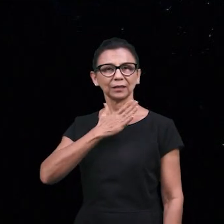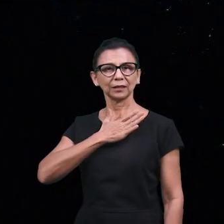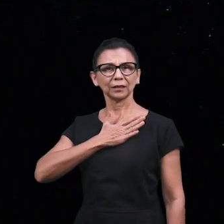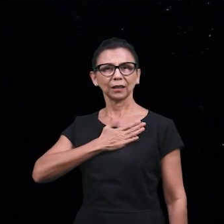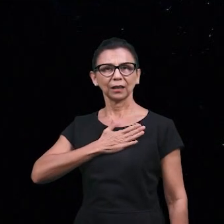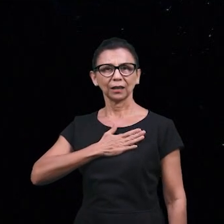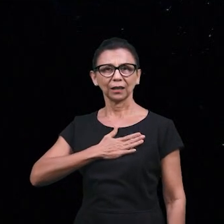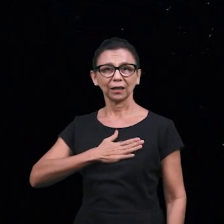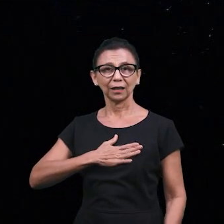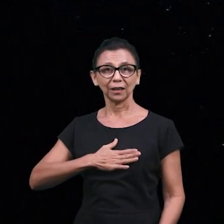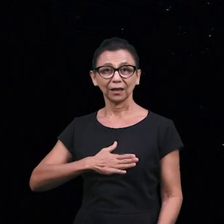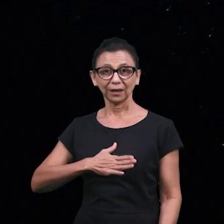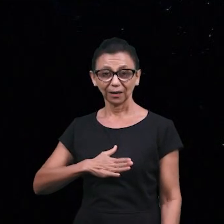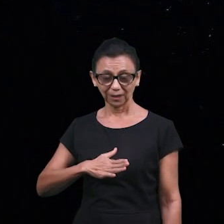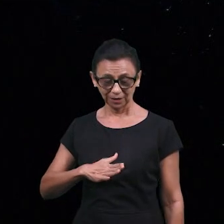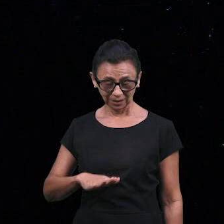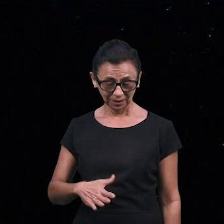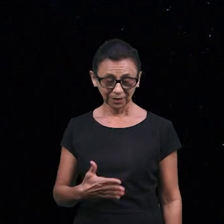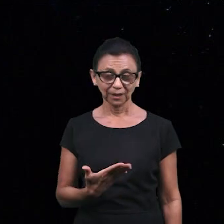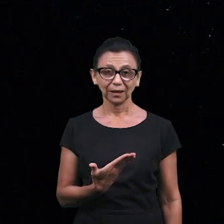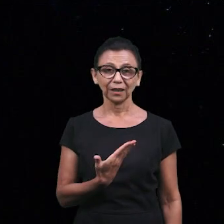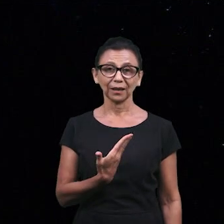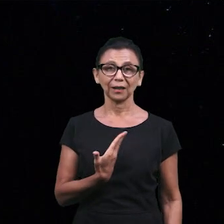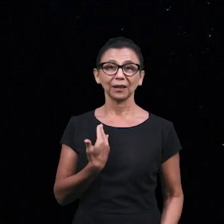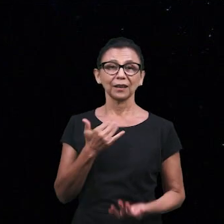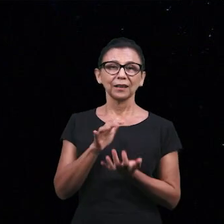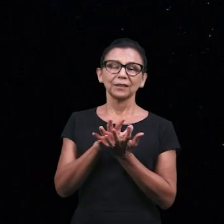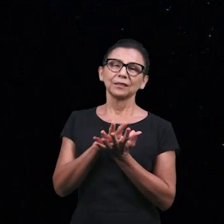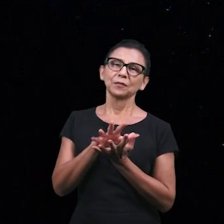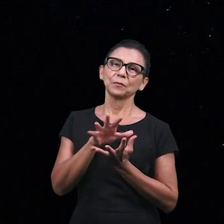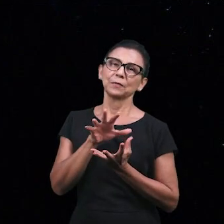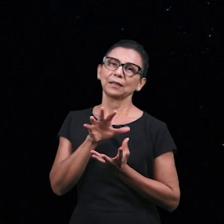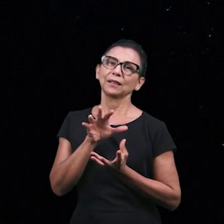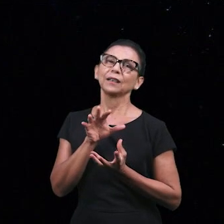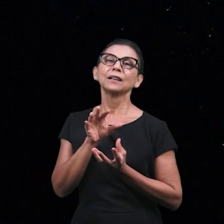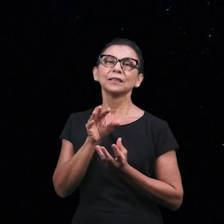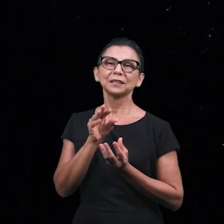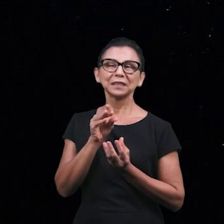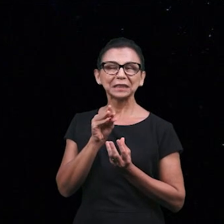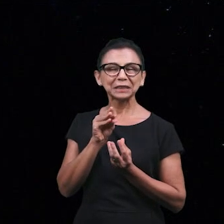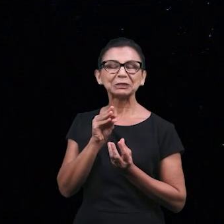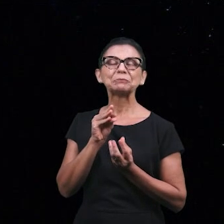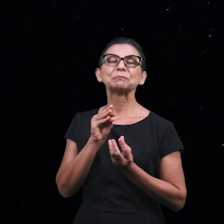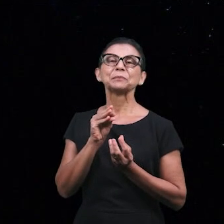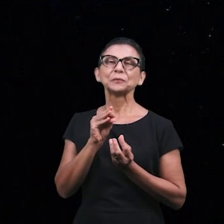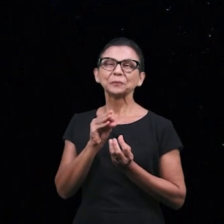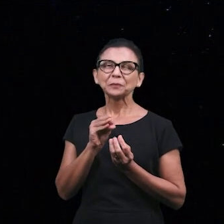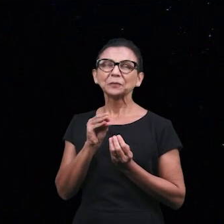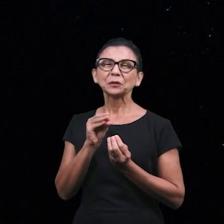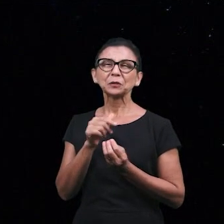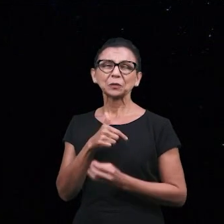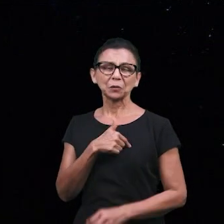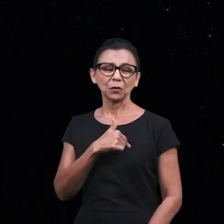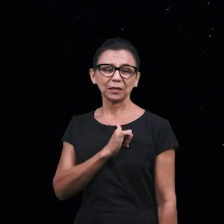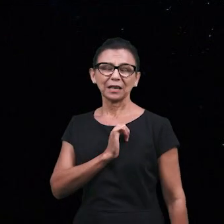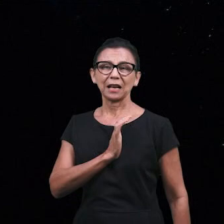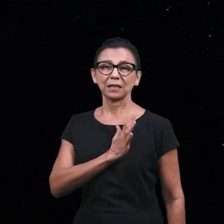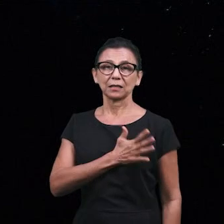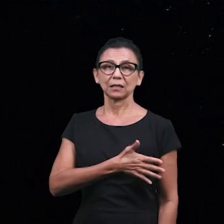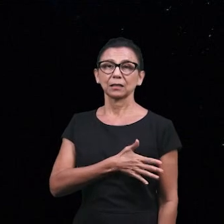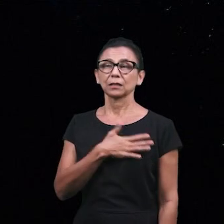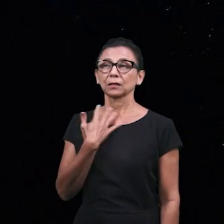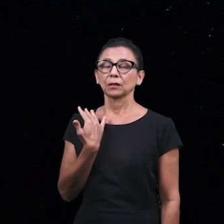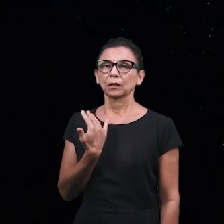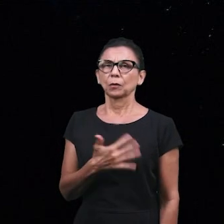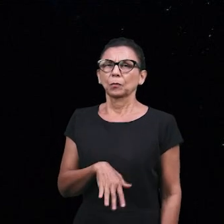conforta e acalma o